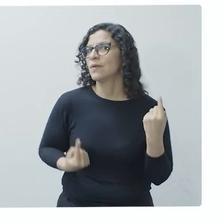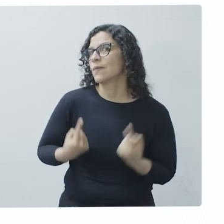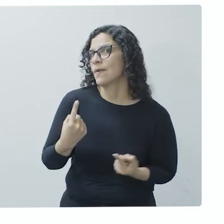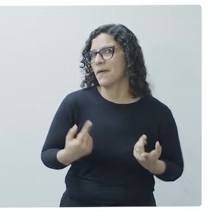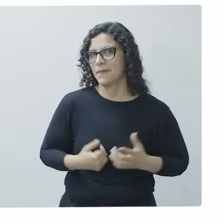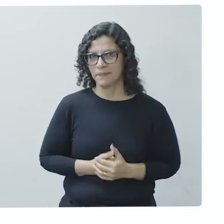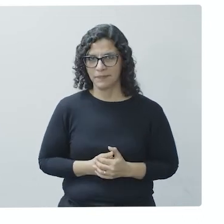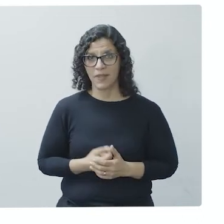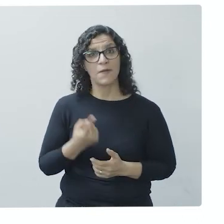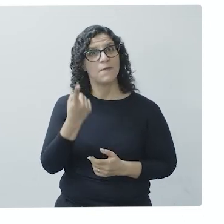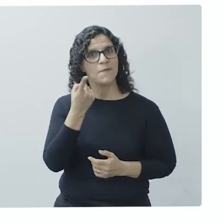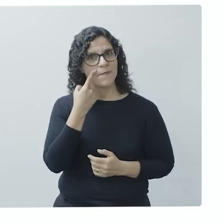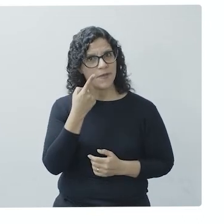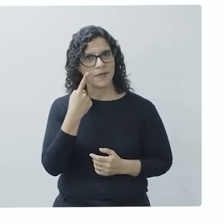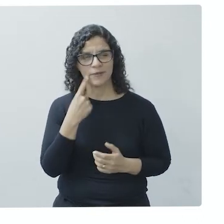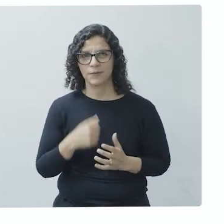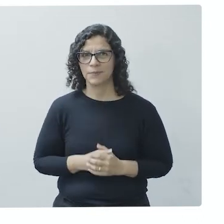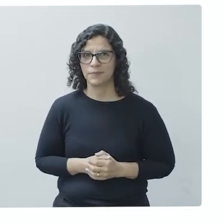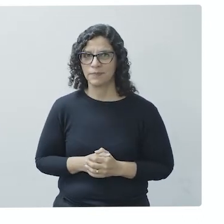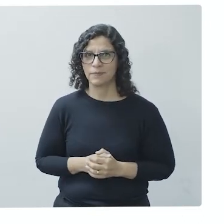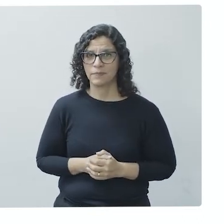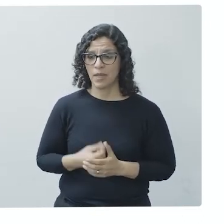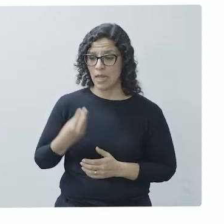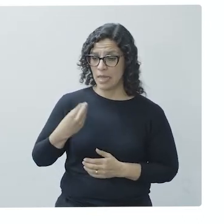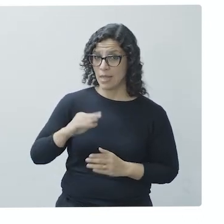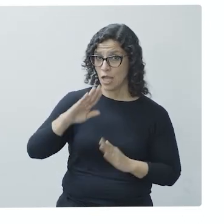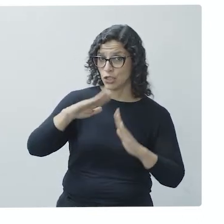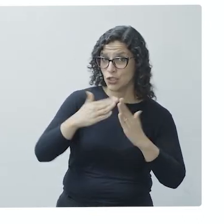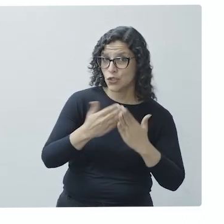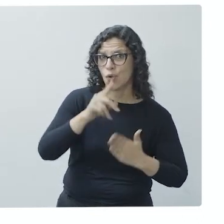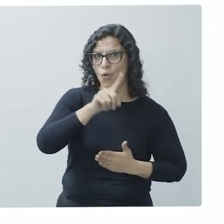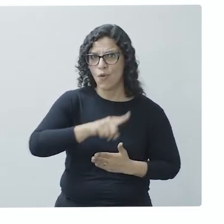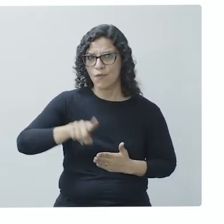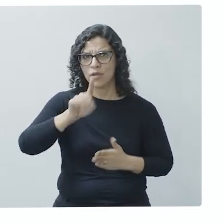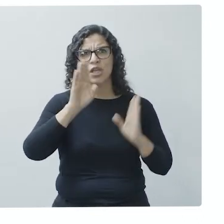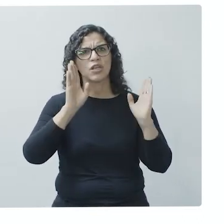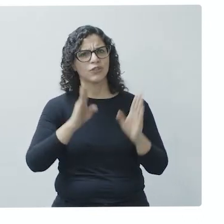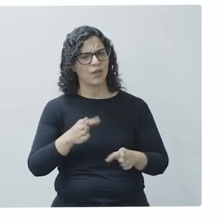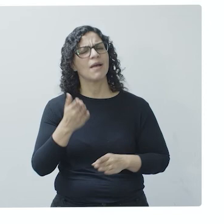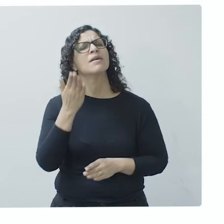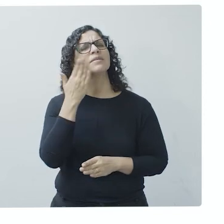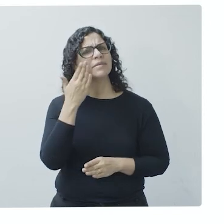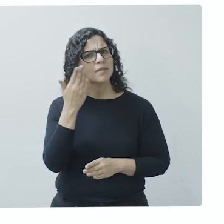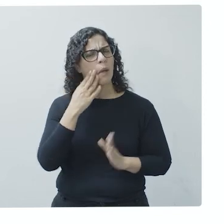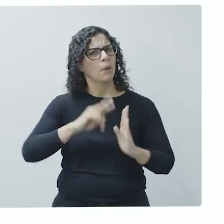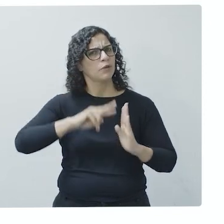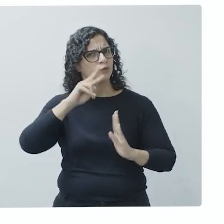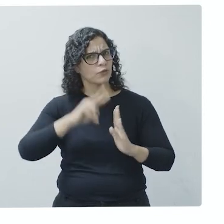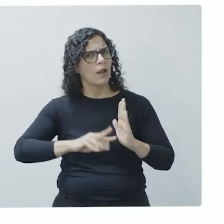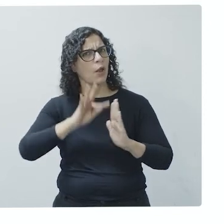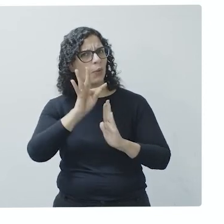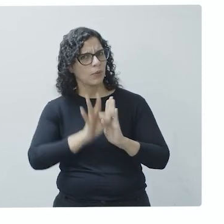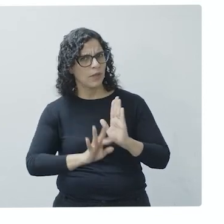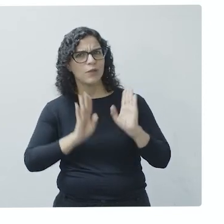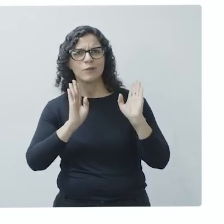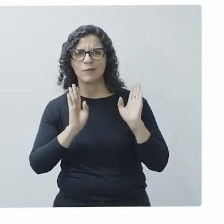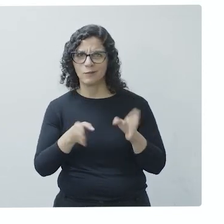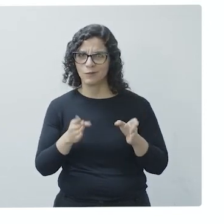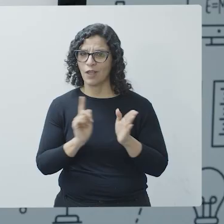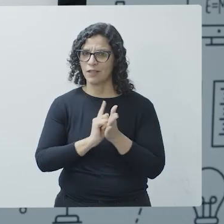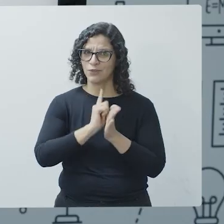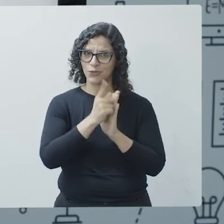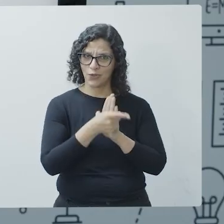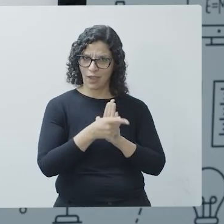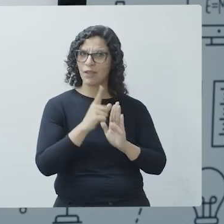moral? Olha só, na vida escolar de vocês, com certeza vocês já passaram por esse